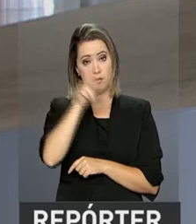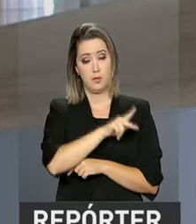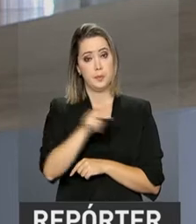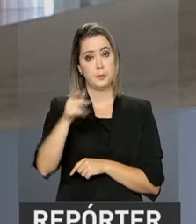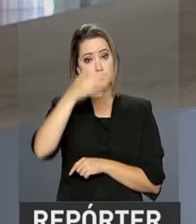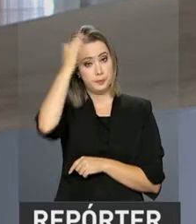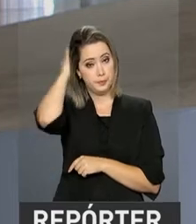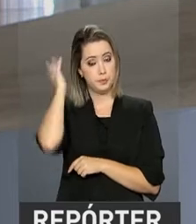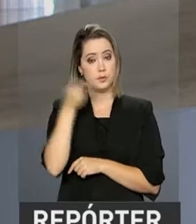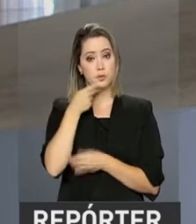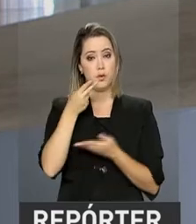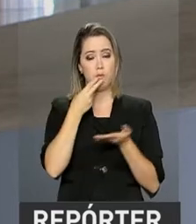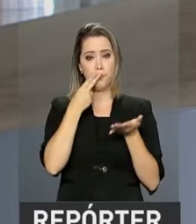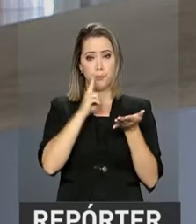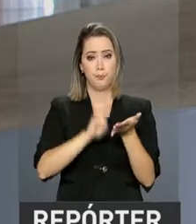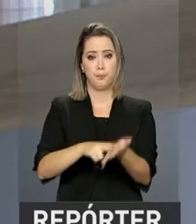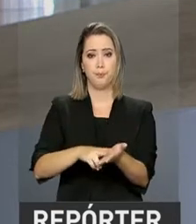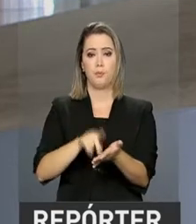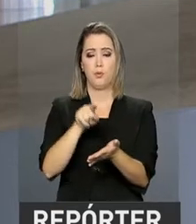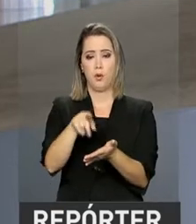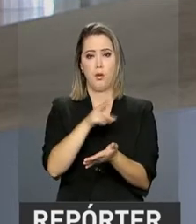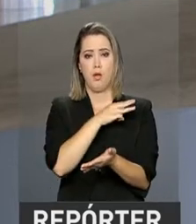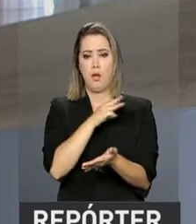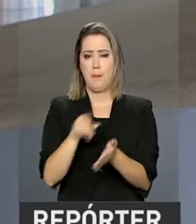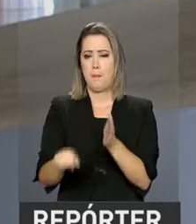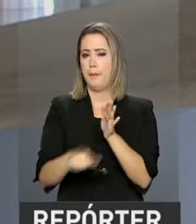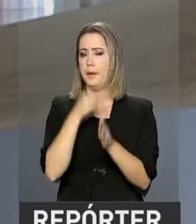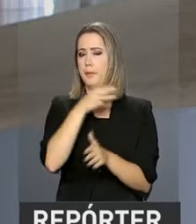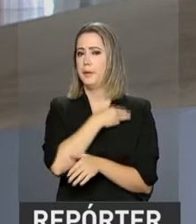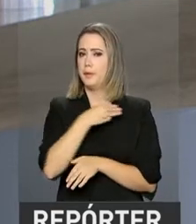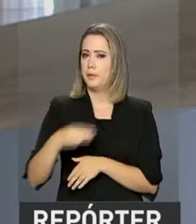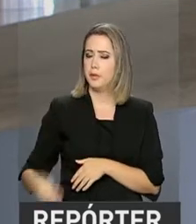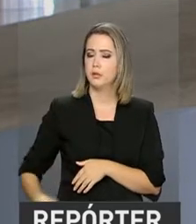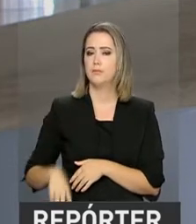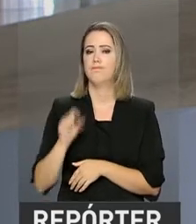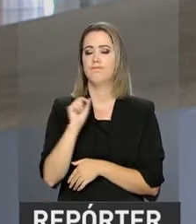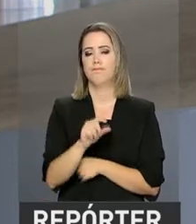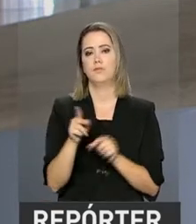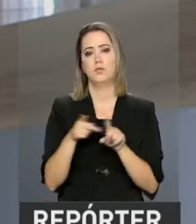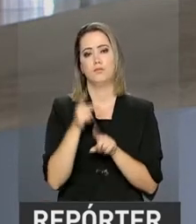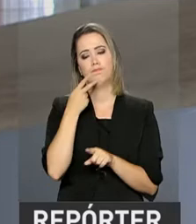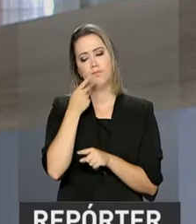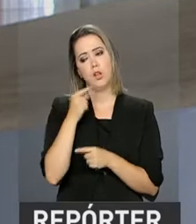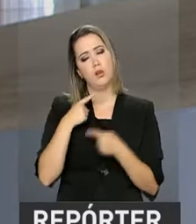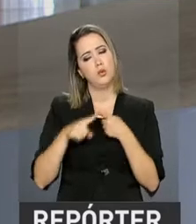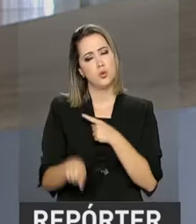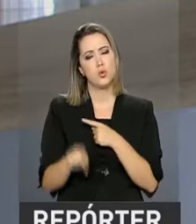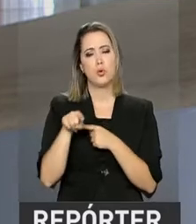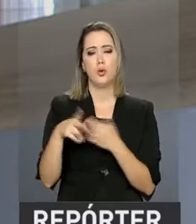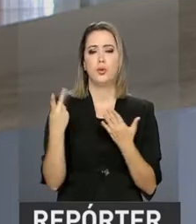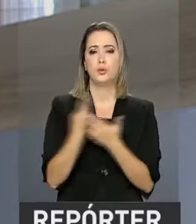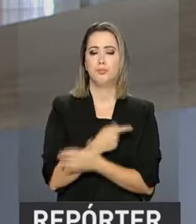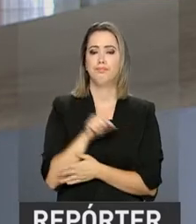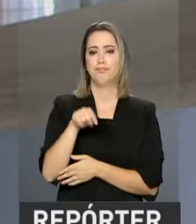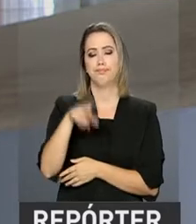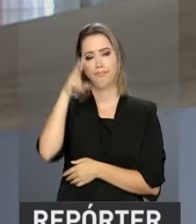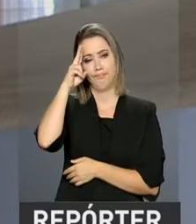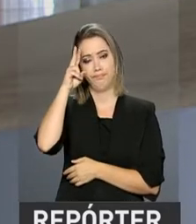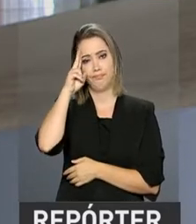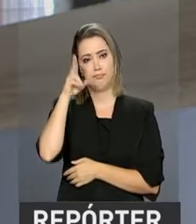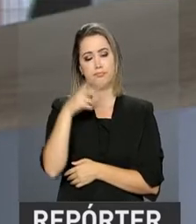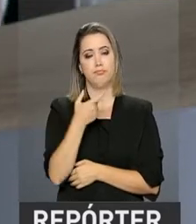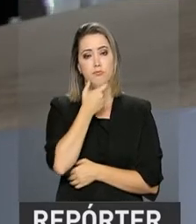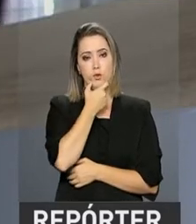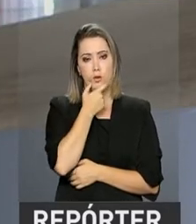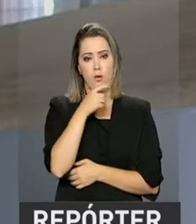primeira ministra do reino unido theresa may condenando o ataque terrorista que ocorreu na noite desta segunda feira na inglaterra